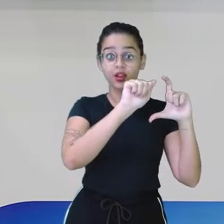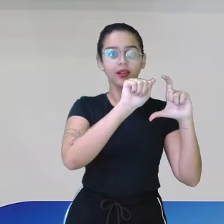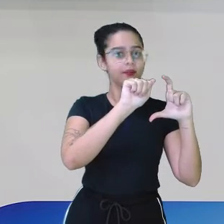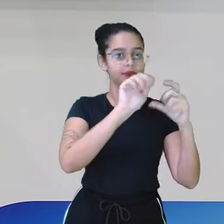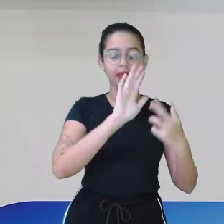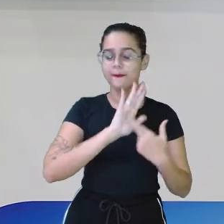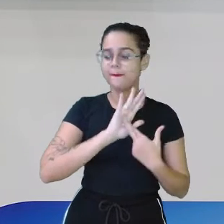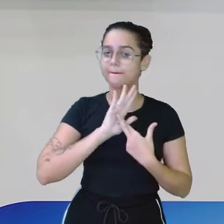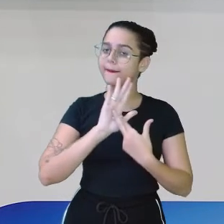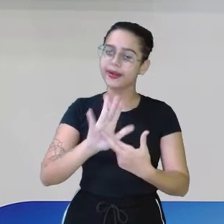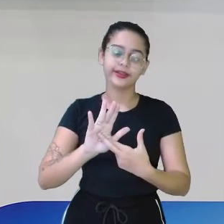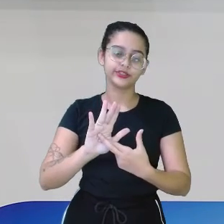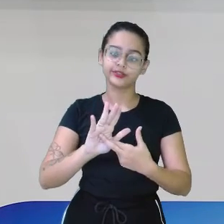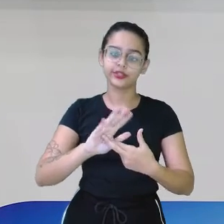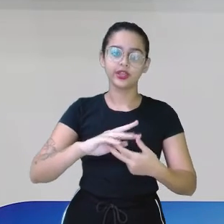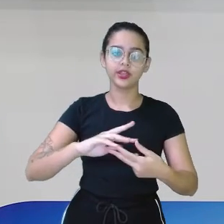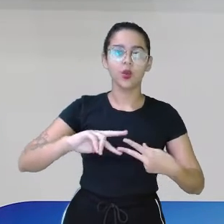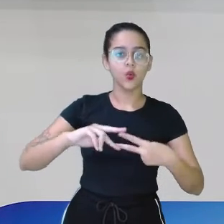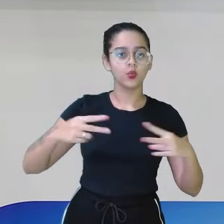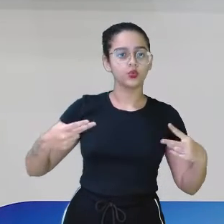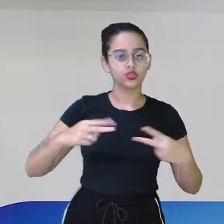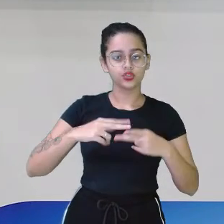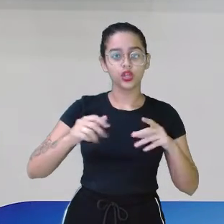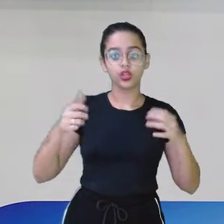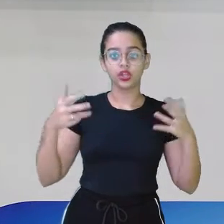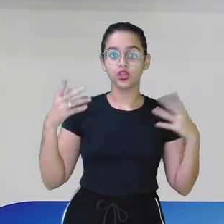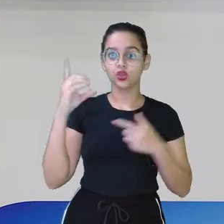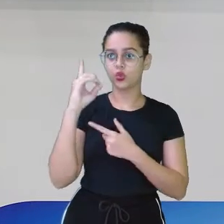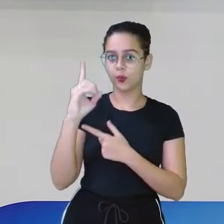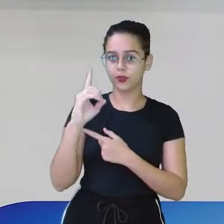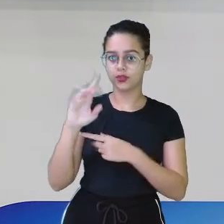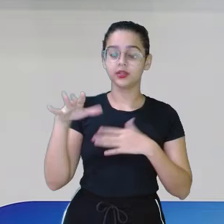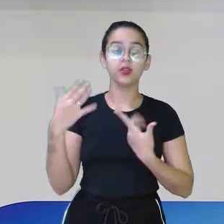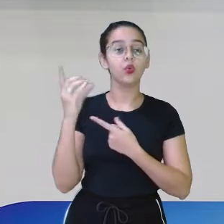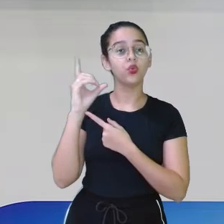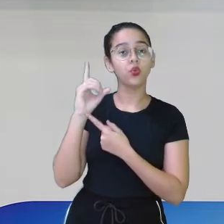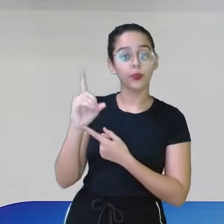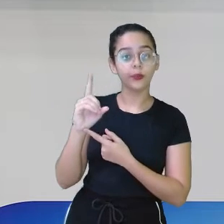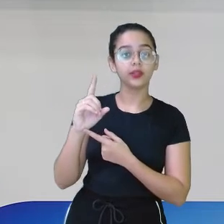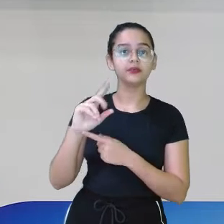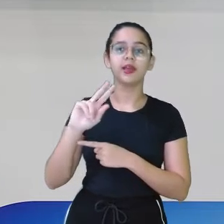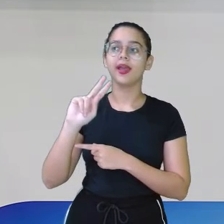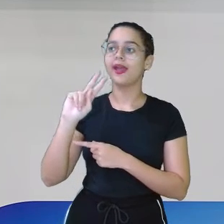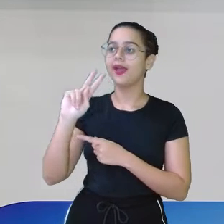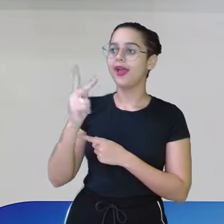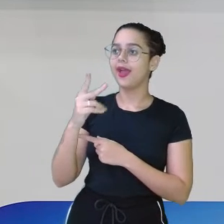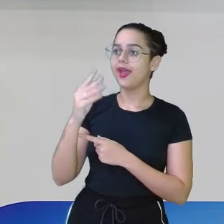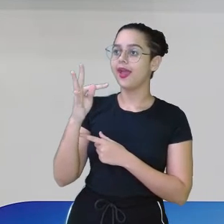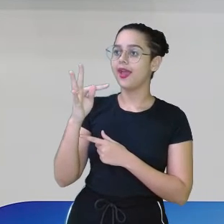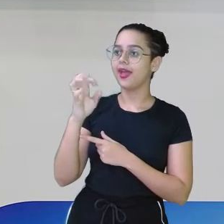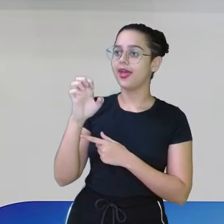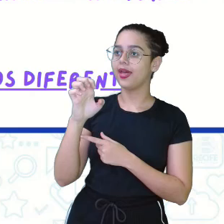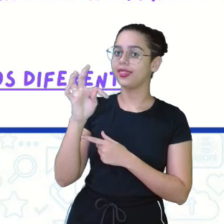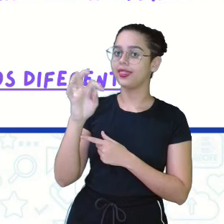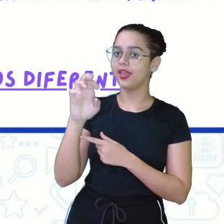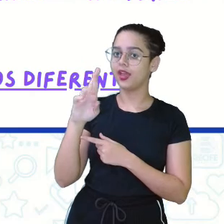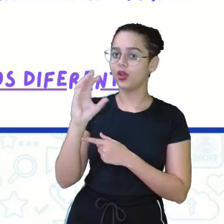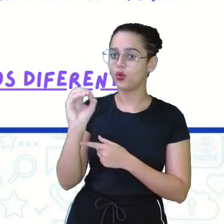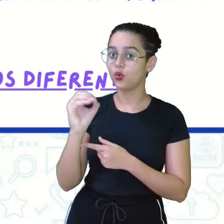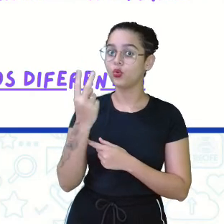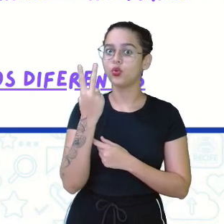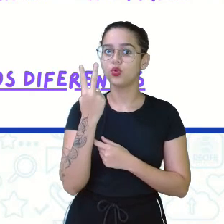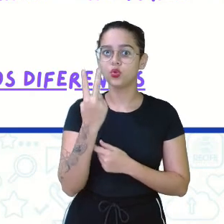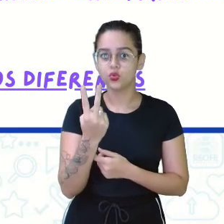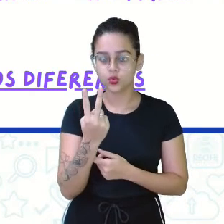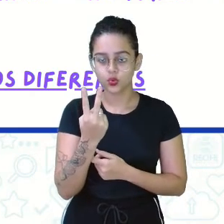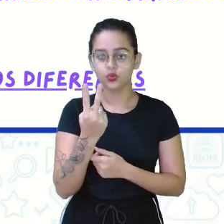que está representando o gene que é dominante, tá certo? Então, dominante hétero, tá vendo? 2 alelos ali